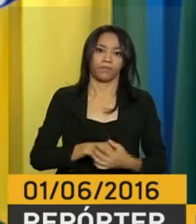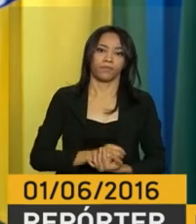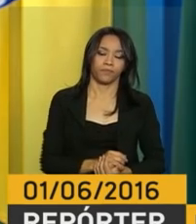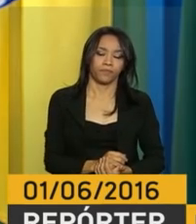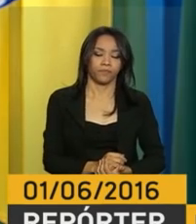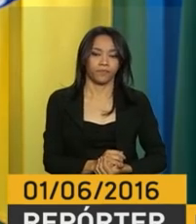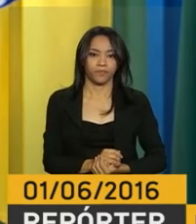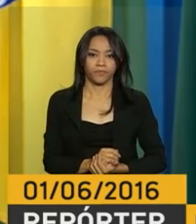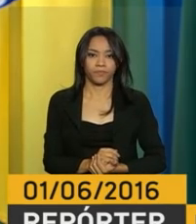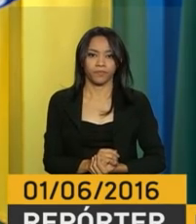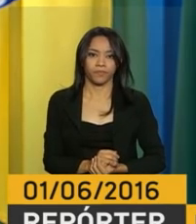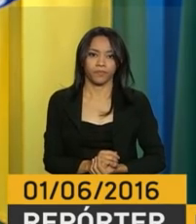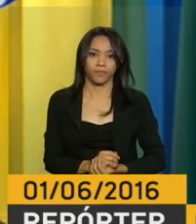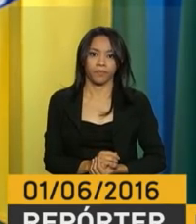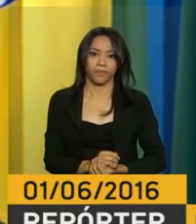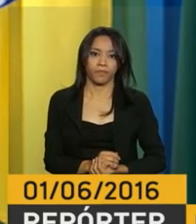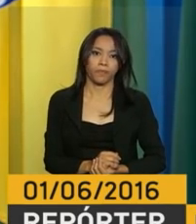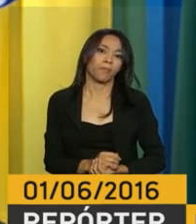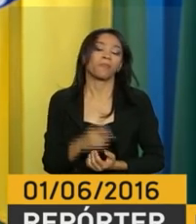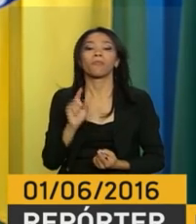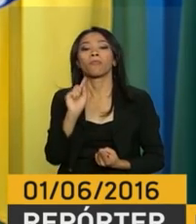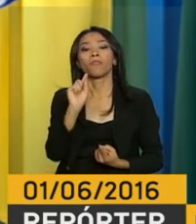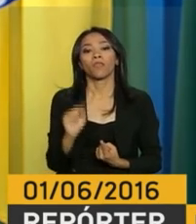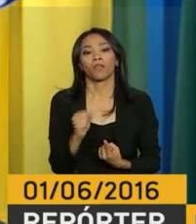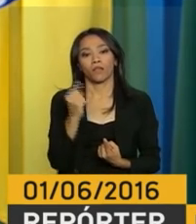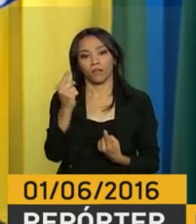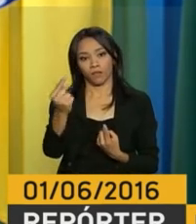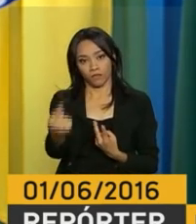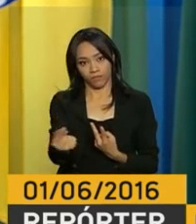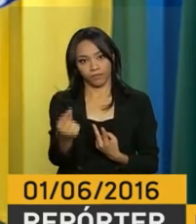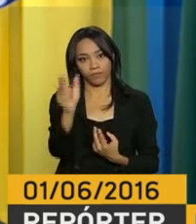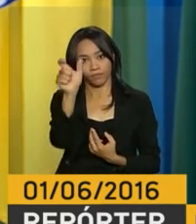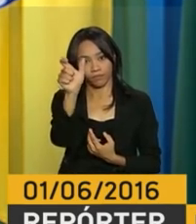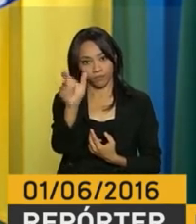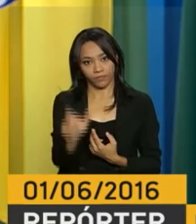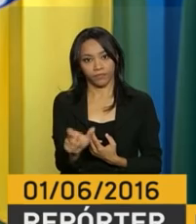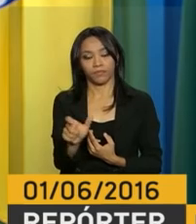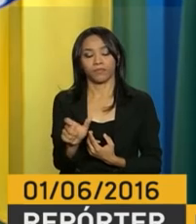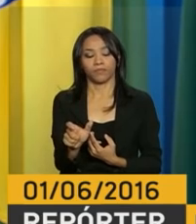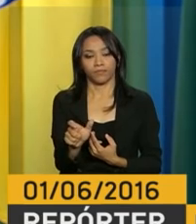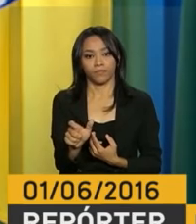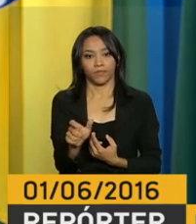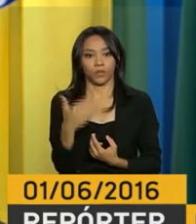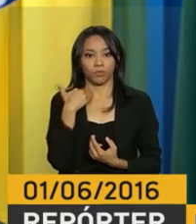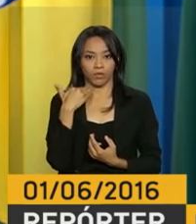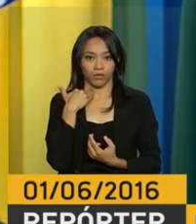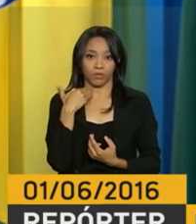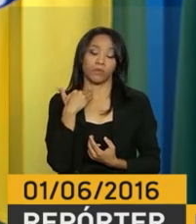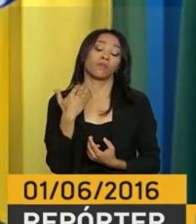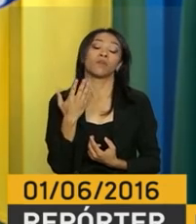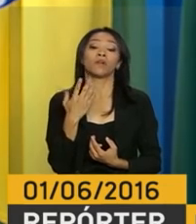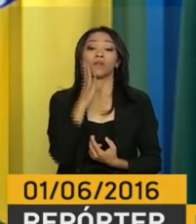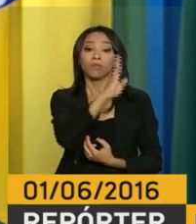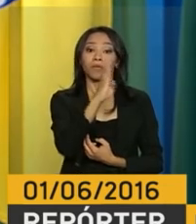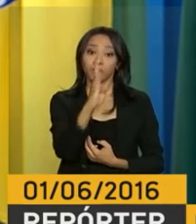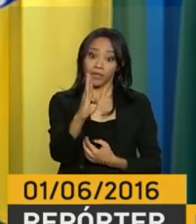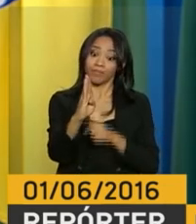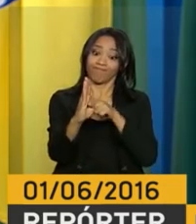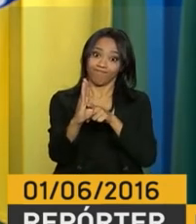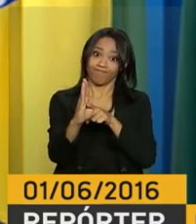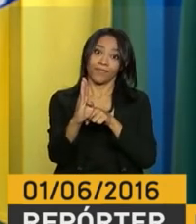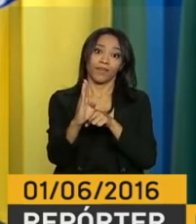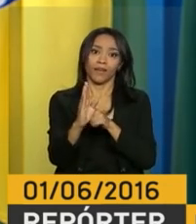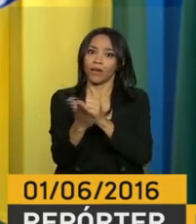futuro ao lado do banco do BNDS o Banco do Brasil é um dos pilares do